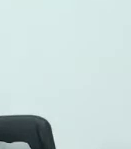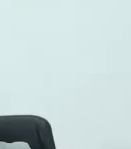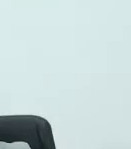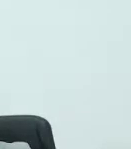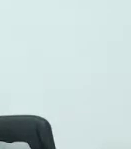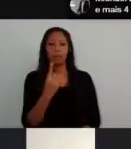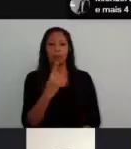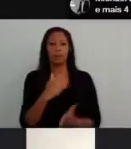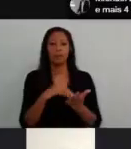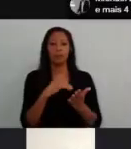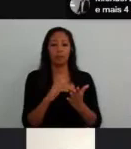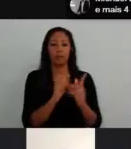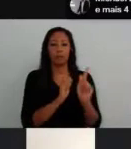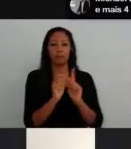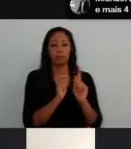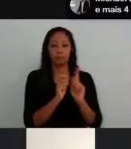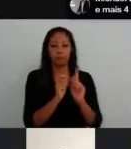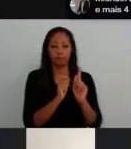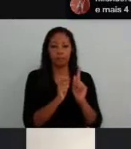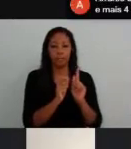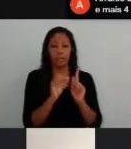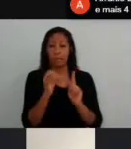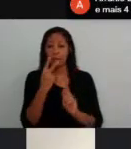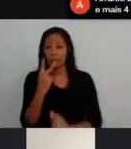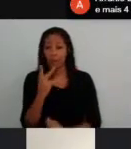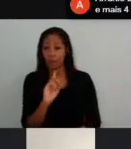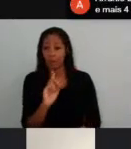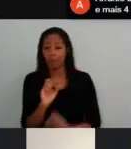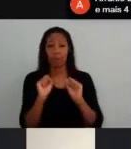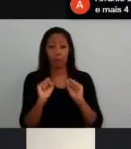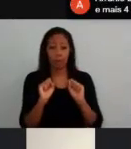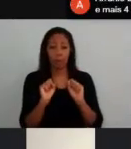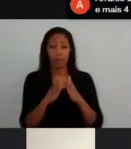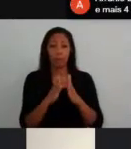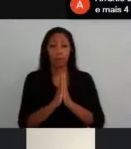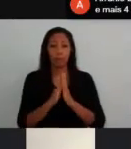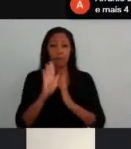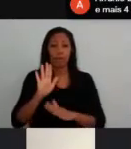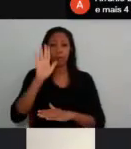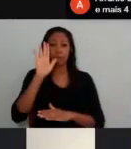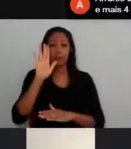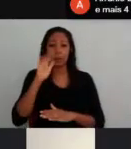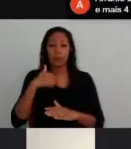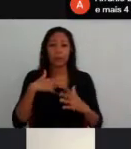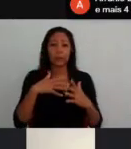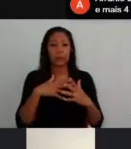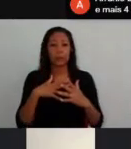Gustavo Negócio. Quem eu não citei, por favor, pode falar aí, que eu acho que eu acredito que eu citei todos.